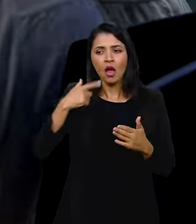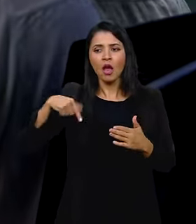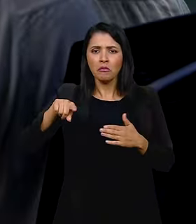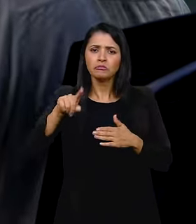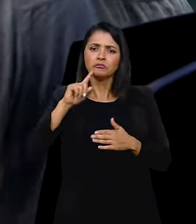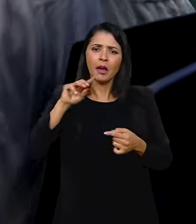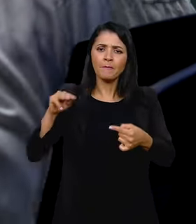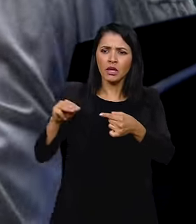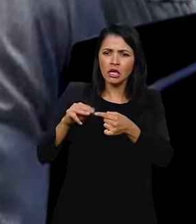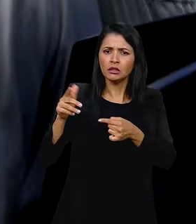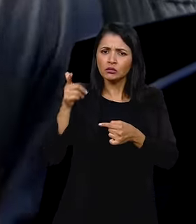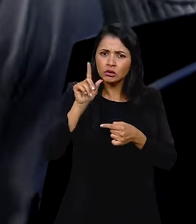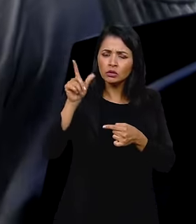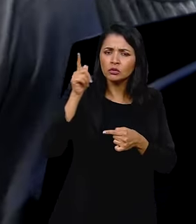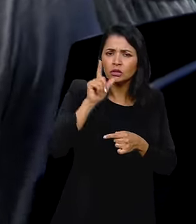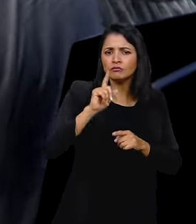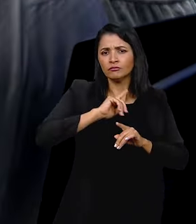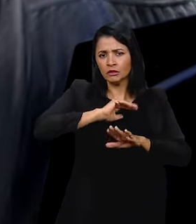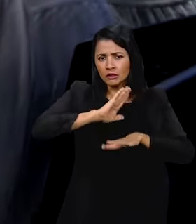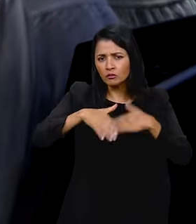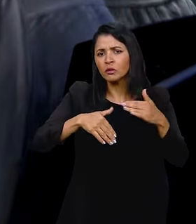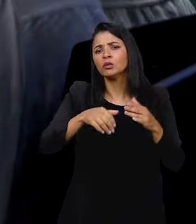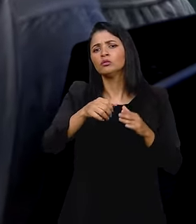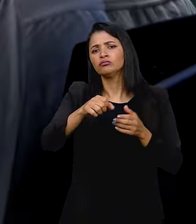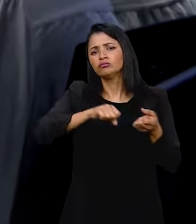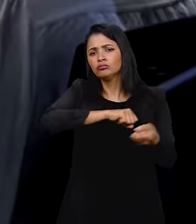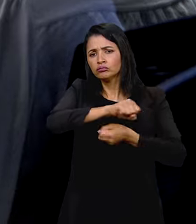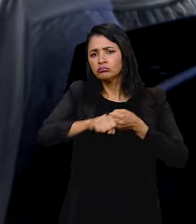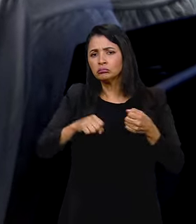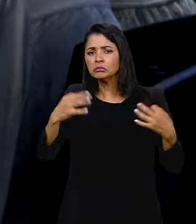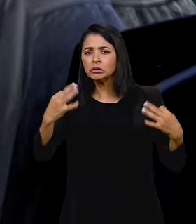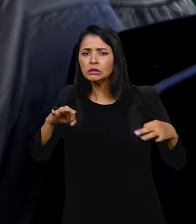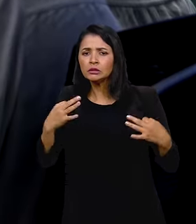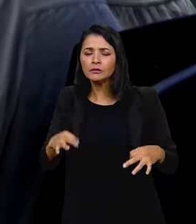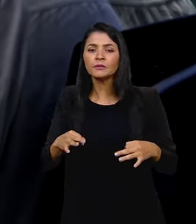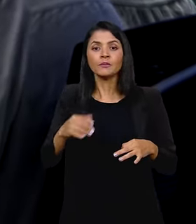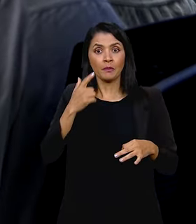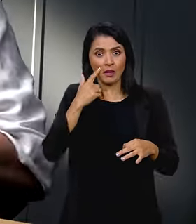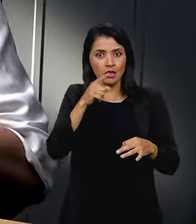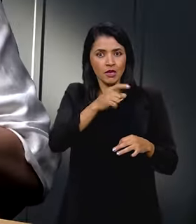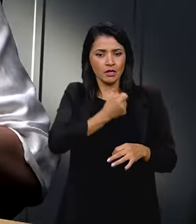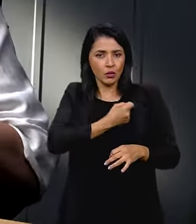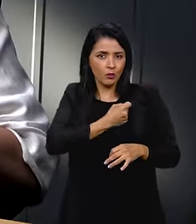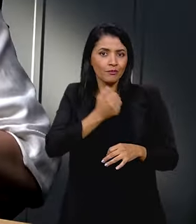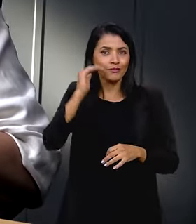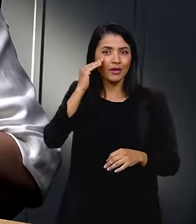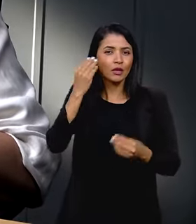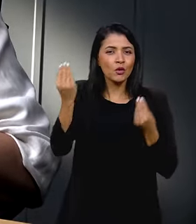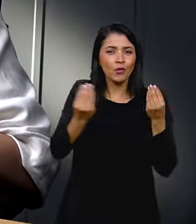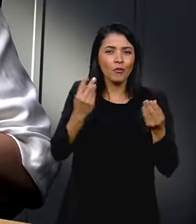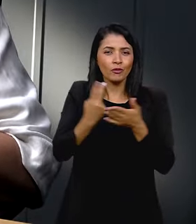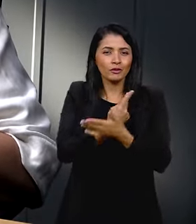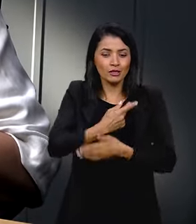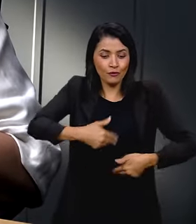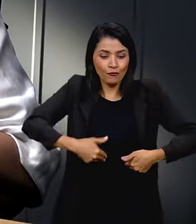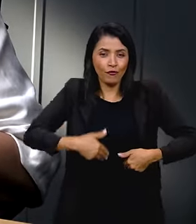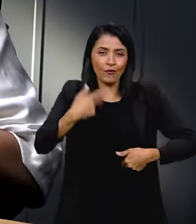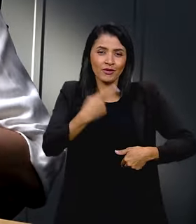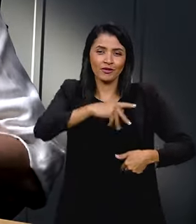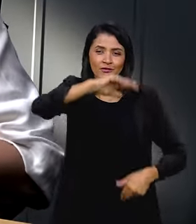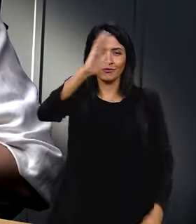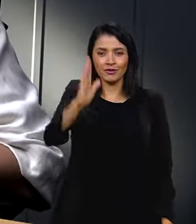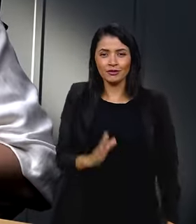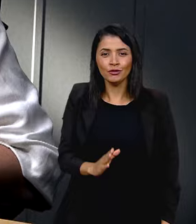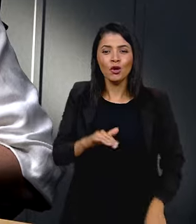países estão avançando nas metas aí do de desenvolvimento sustentável essa escala é pra gente entender a fome no nosso país então a gente consegue